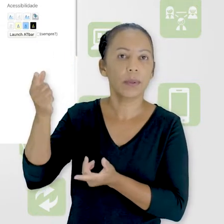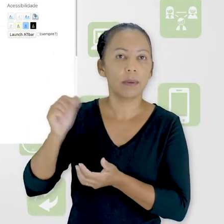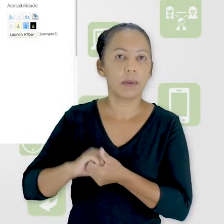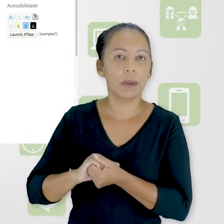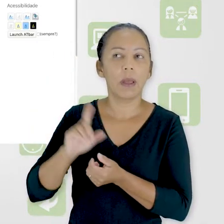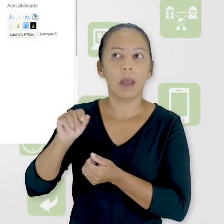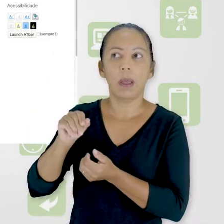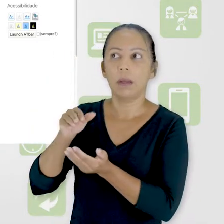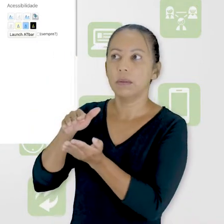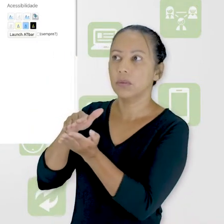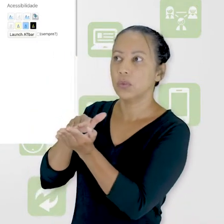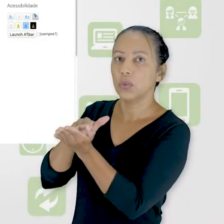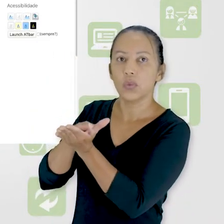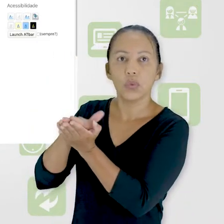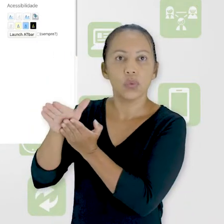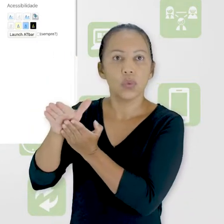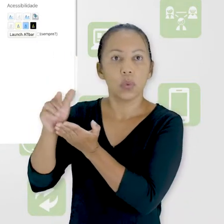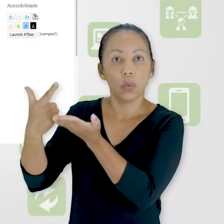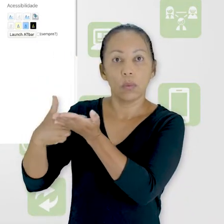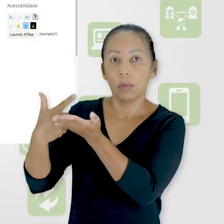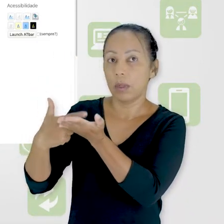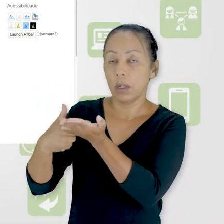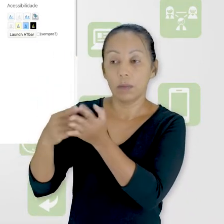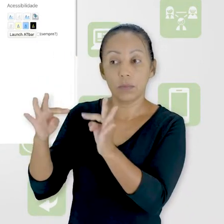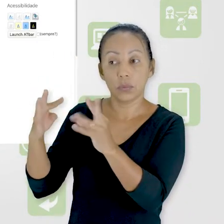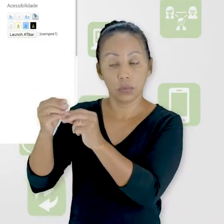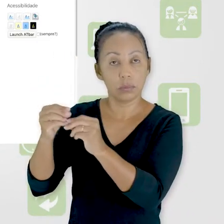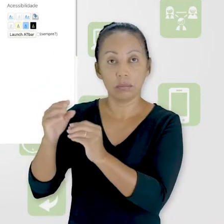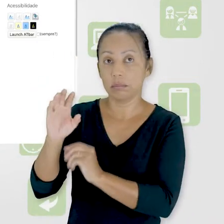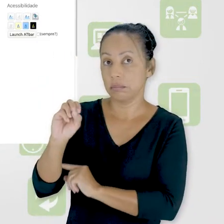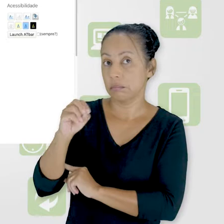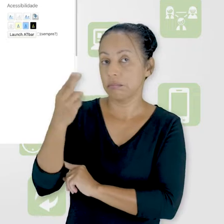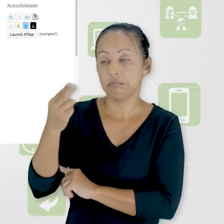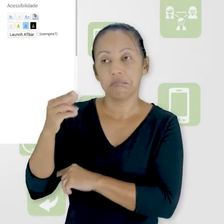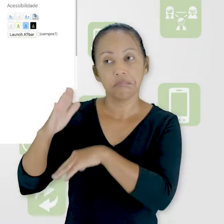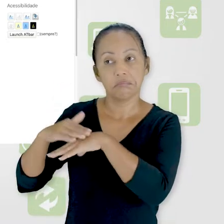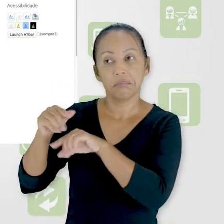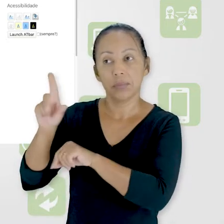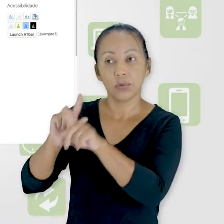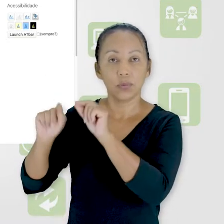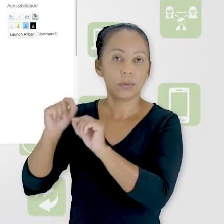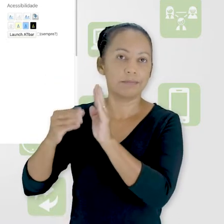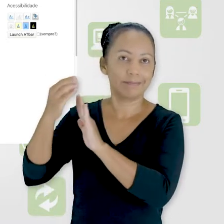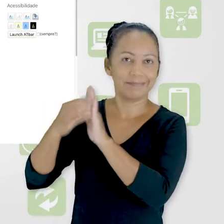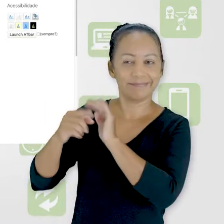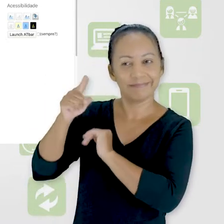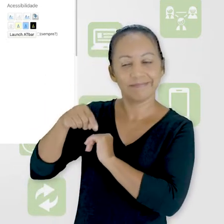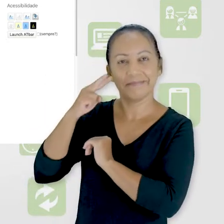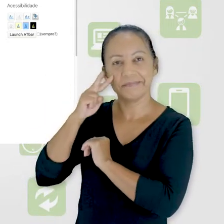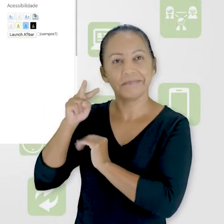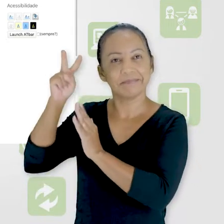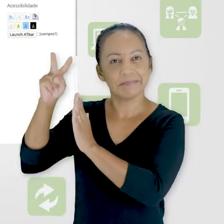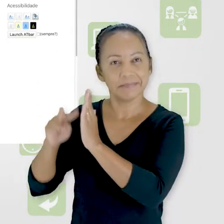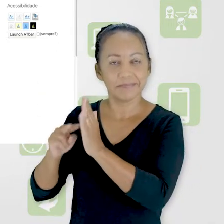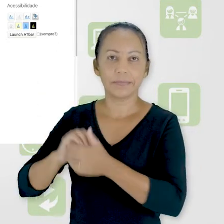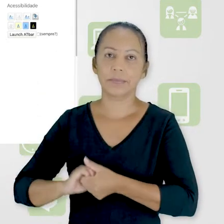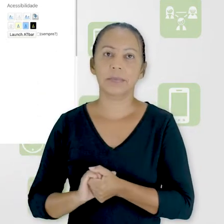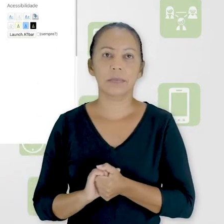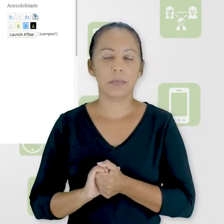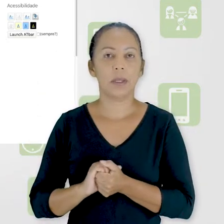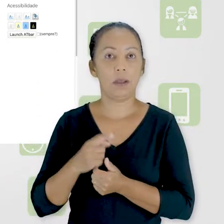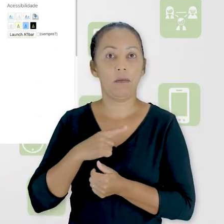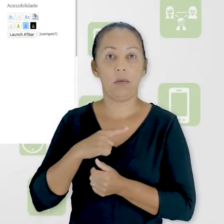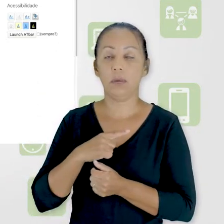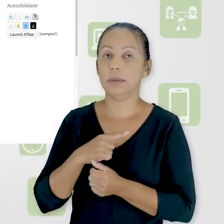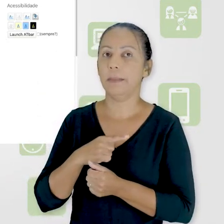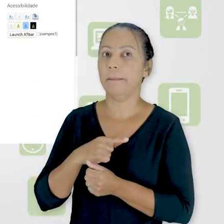Imprimir o livro todo ou imprimir o capítulo que você tá lendo, tá certo? Então vamos aqui na impressão do livro todo, eu quero te